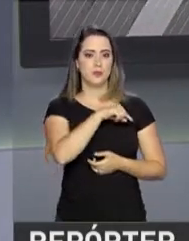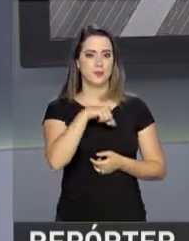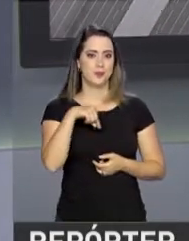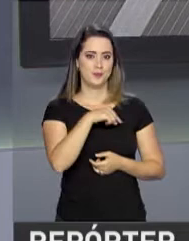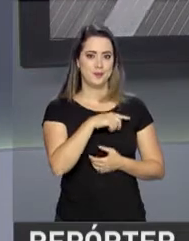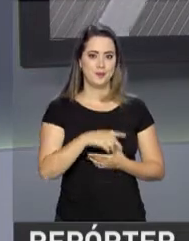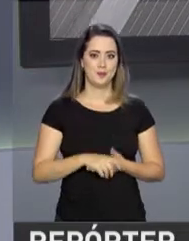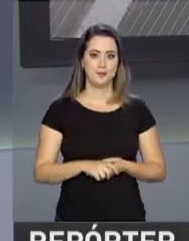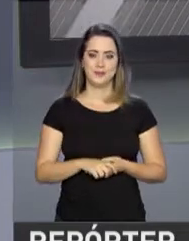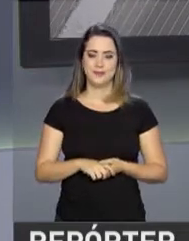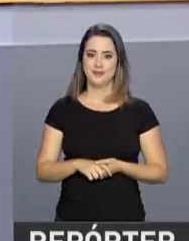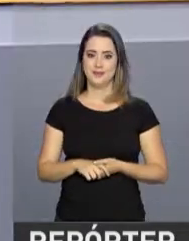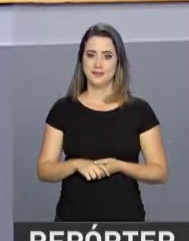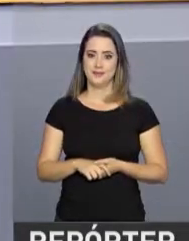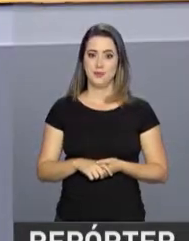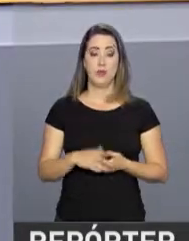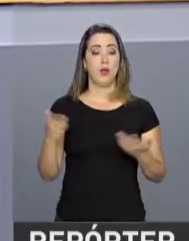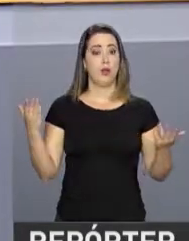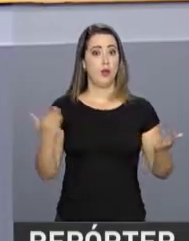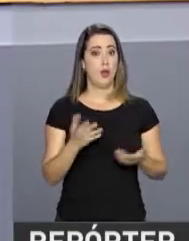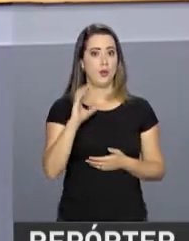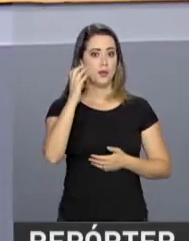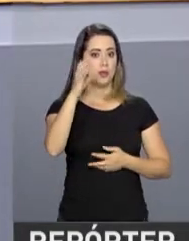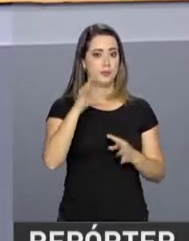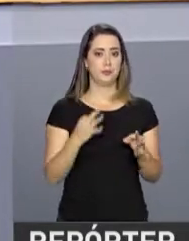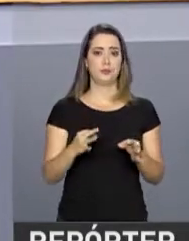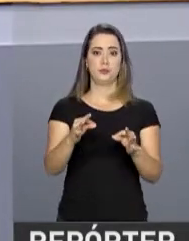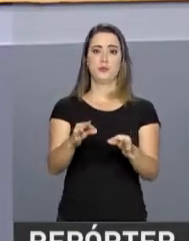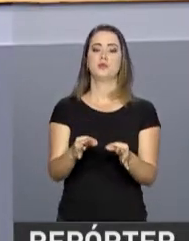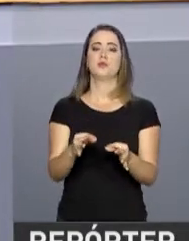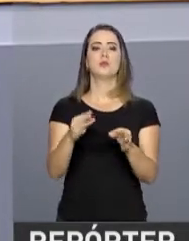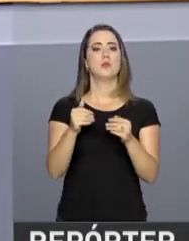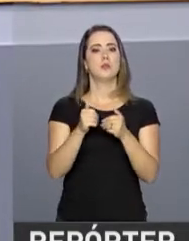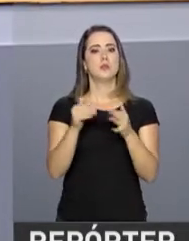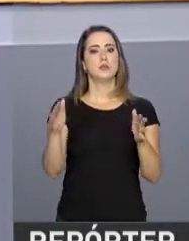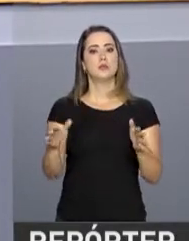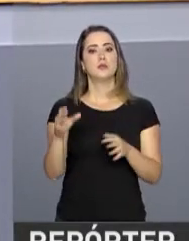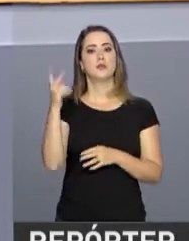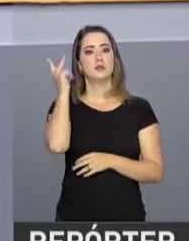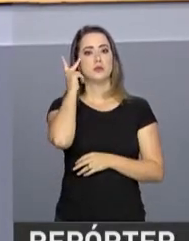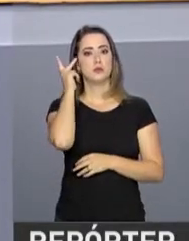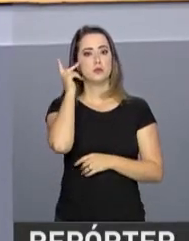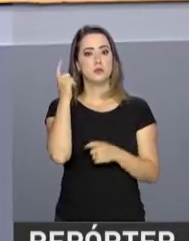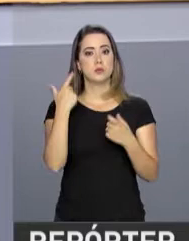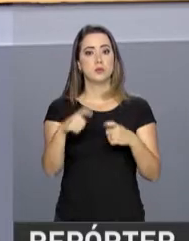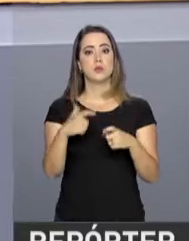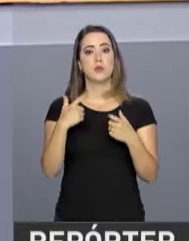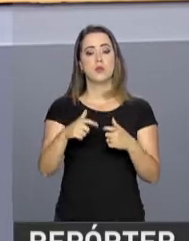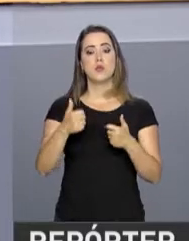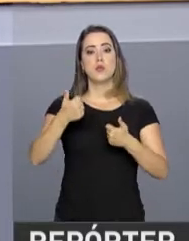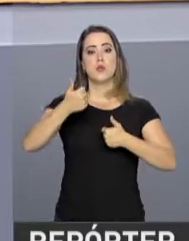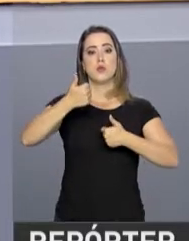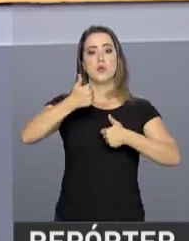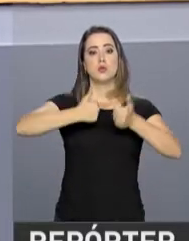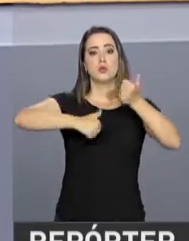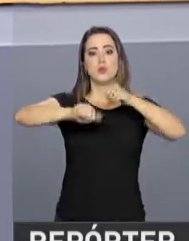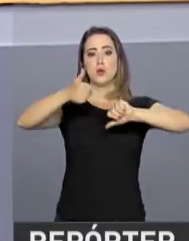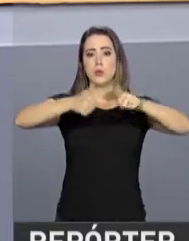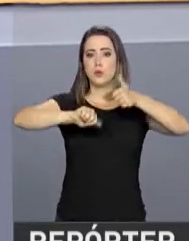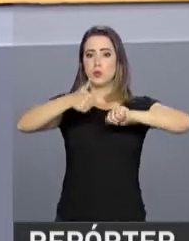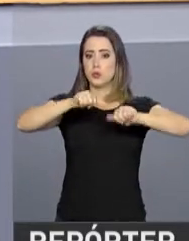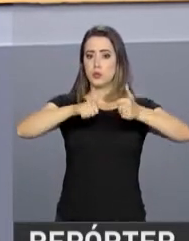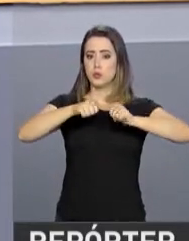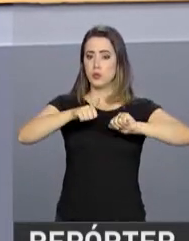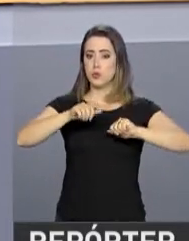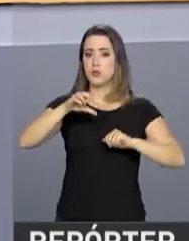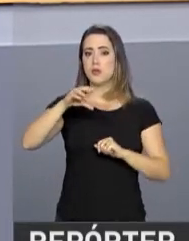aí na sua tela e agora sobre ciência e tecnologia foi inaugurado em campinas interior de são paulo o prédio do laboratório